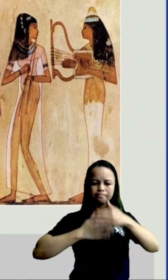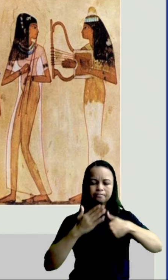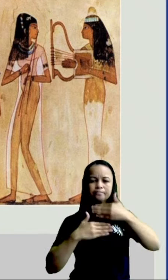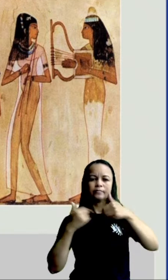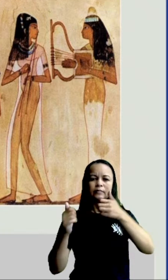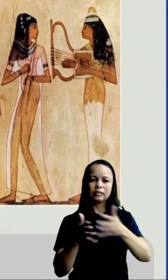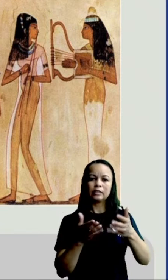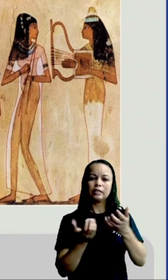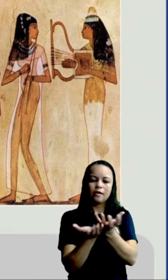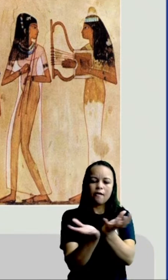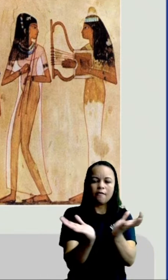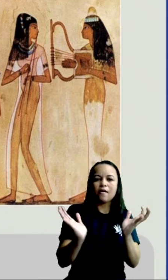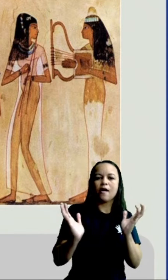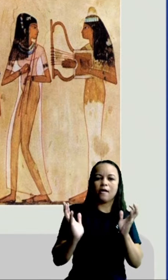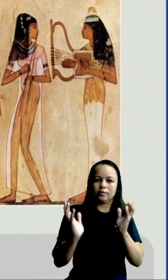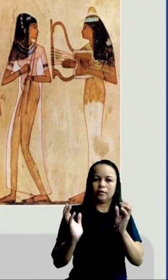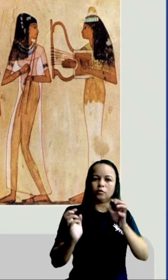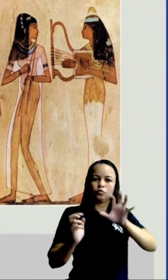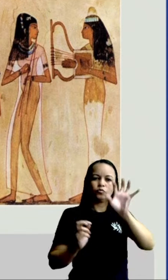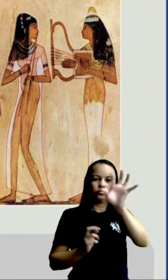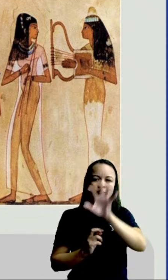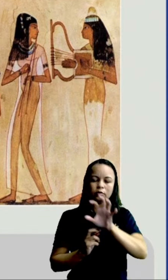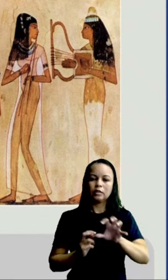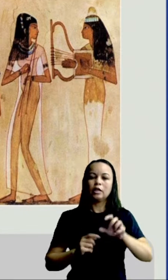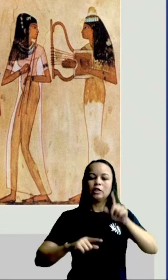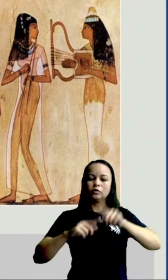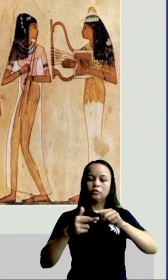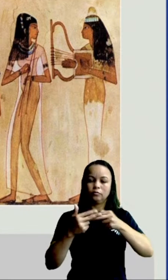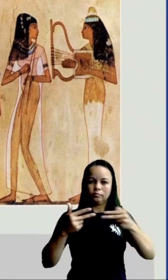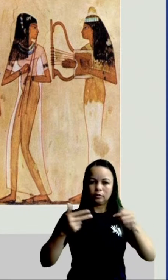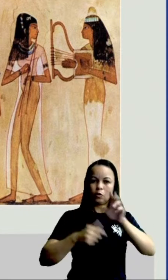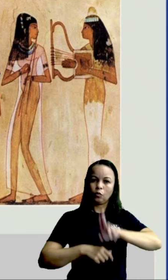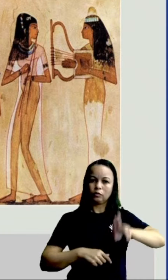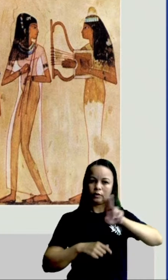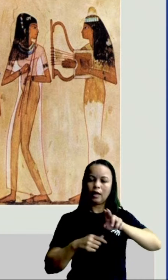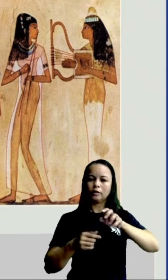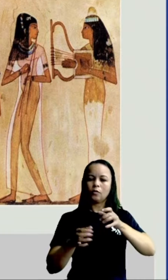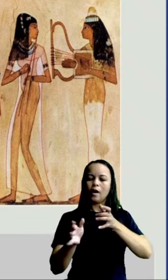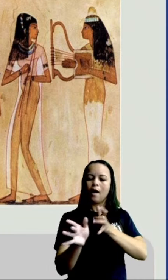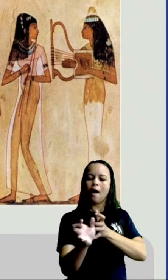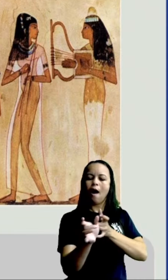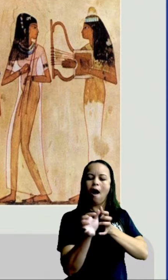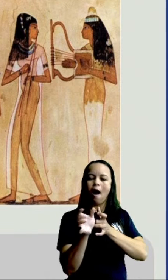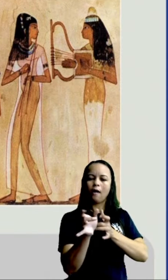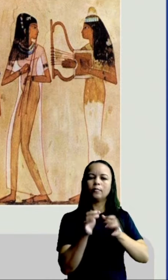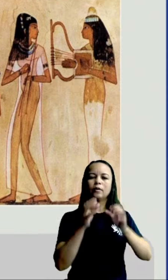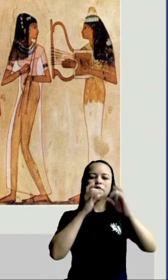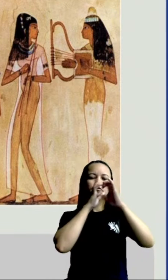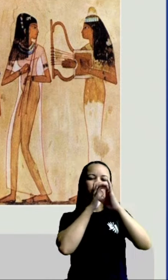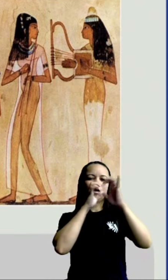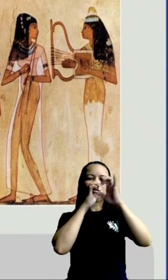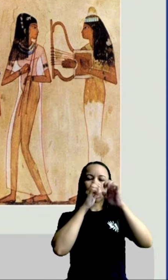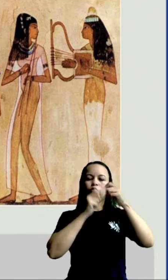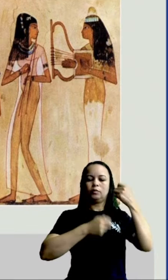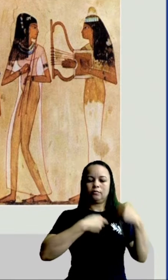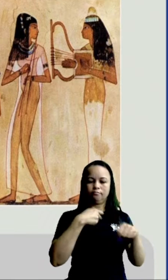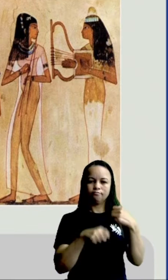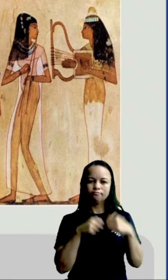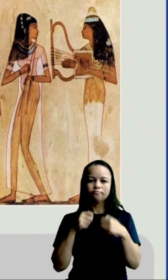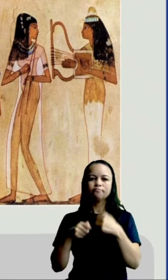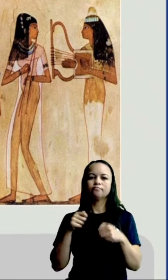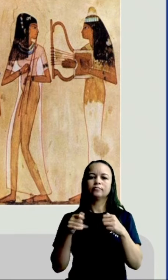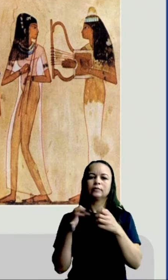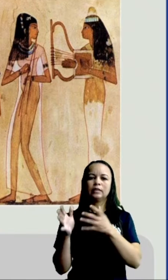que era farta na região e os instrumentos utilizados eram harpas flautas e instrumentos de percussão